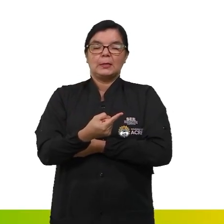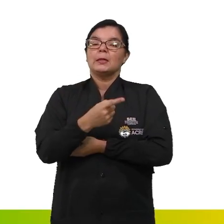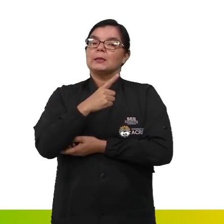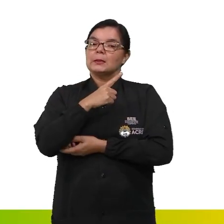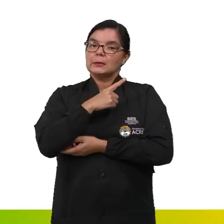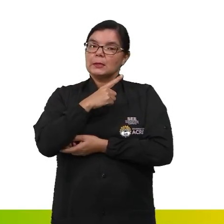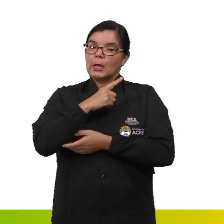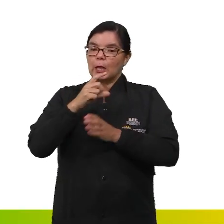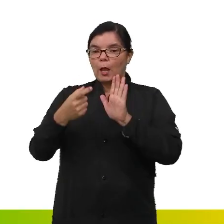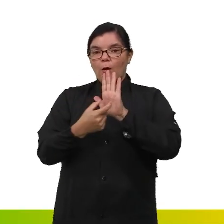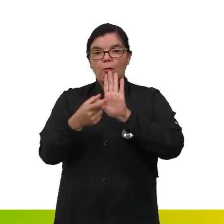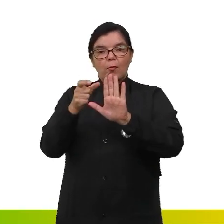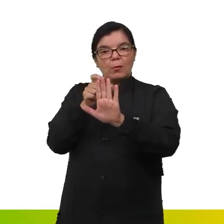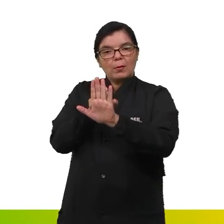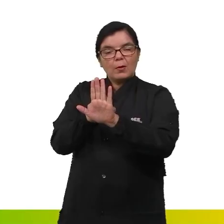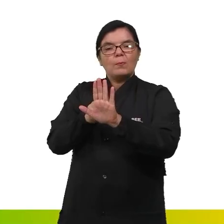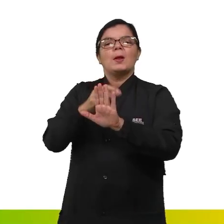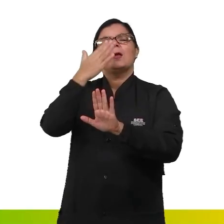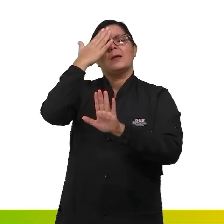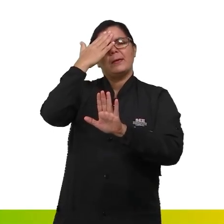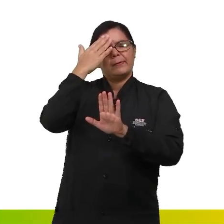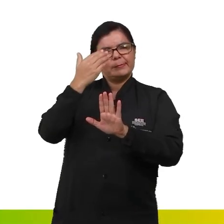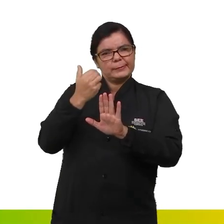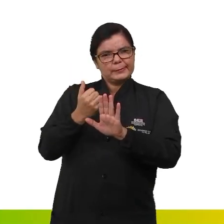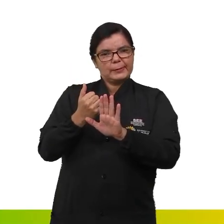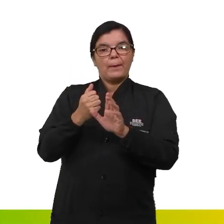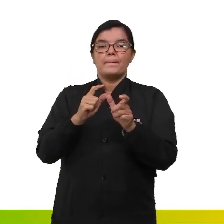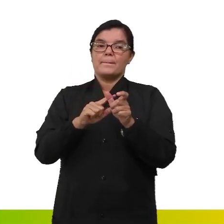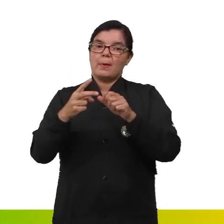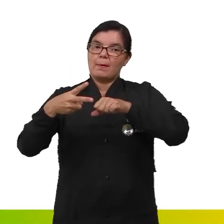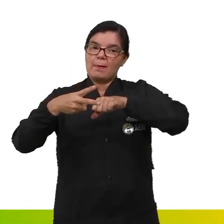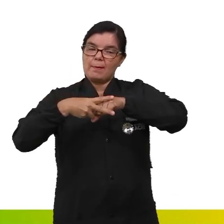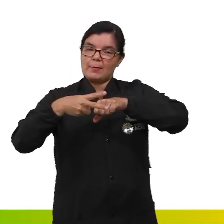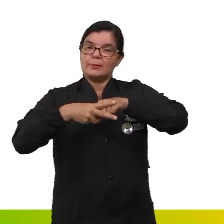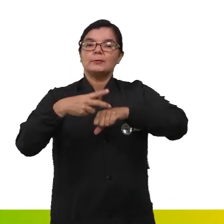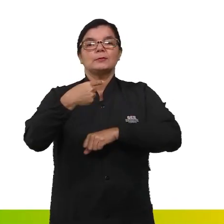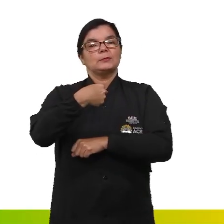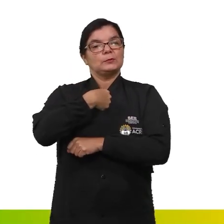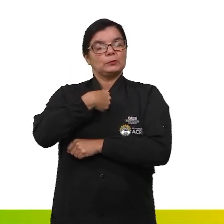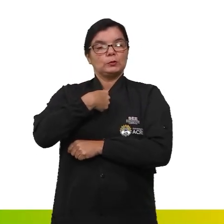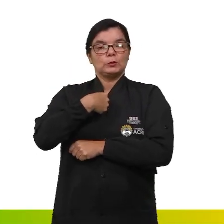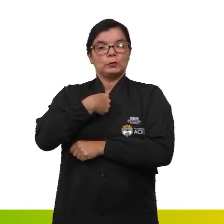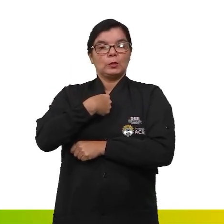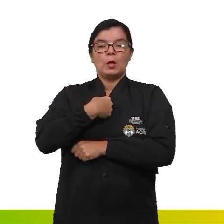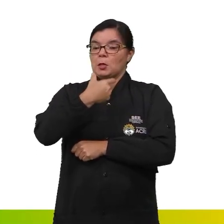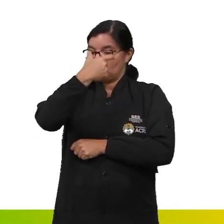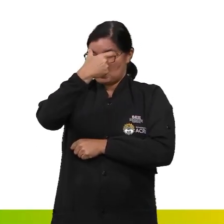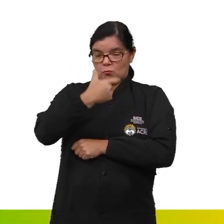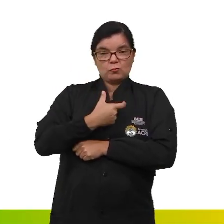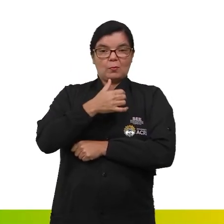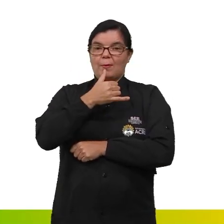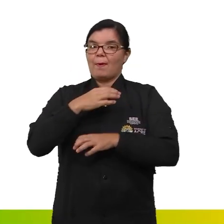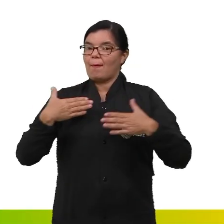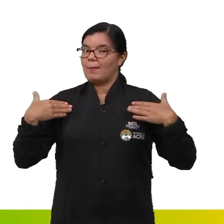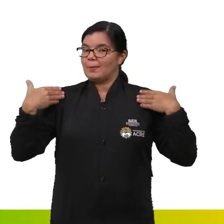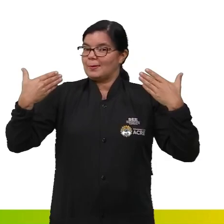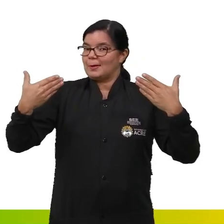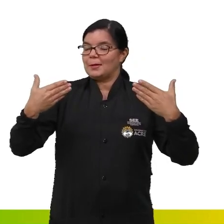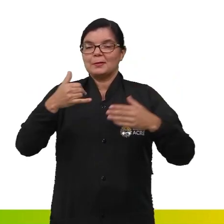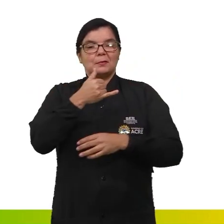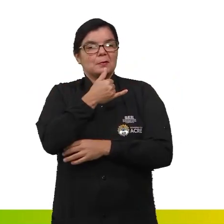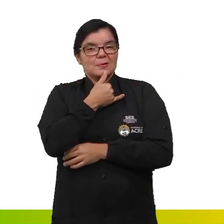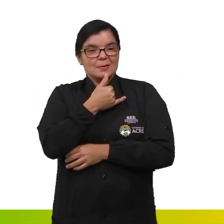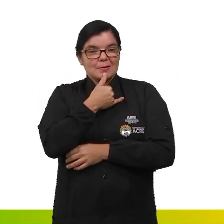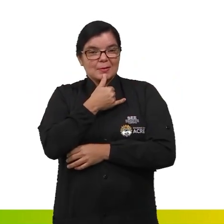há a omissão, mas eu sei pela desinência verbal que é eu. Não sou alegre nem triste. Quem não é alegre